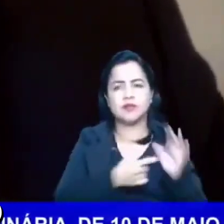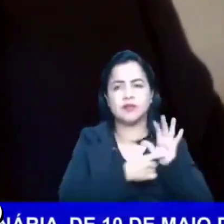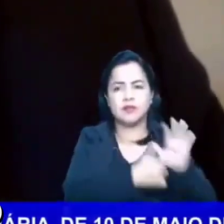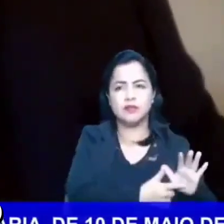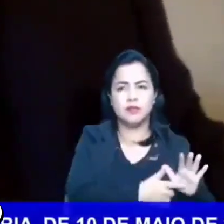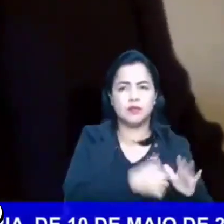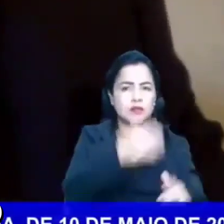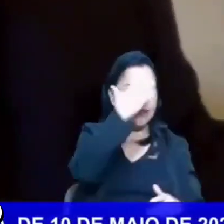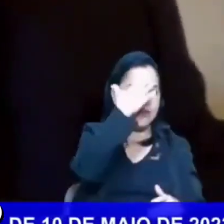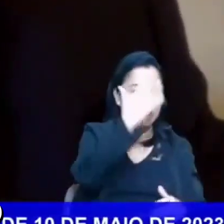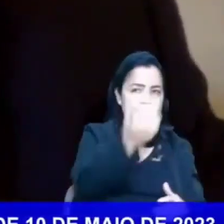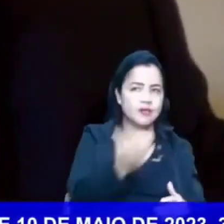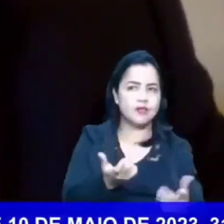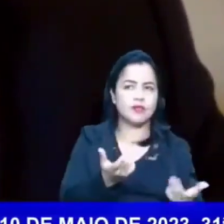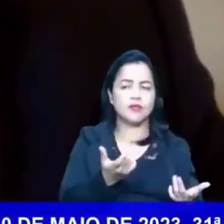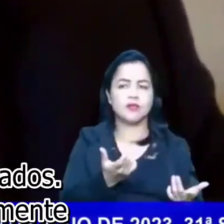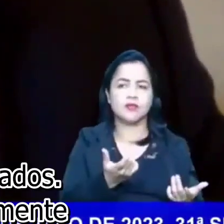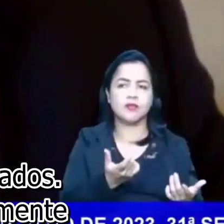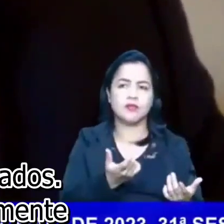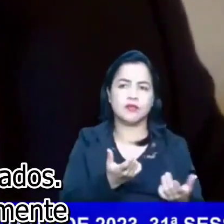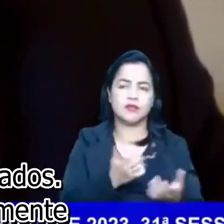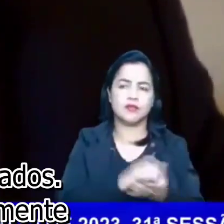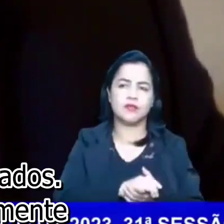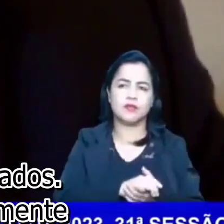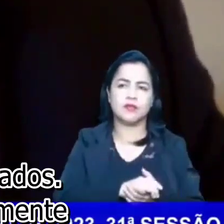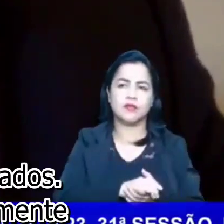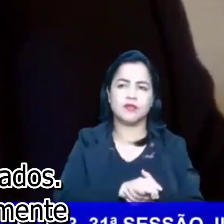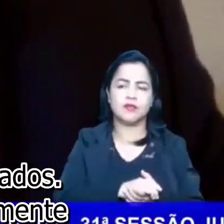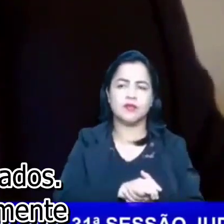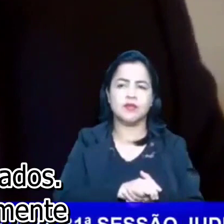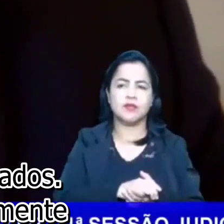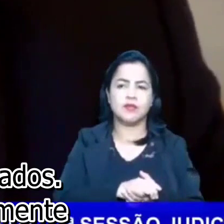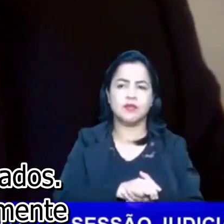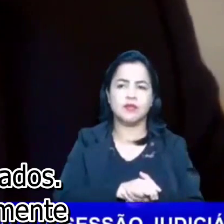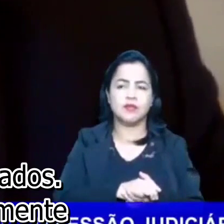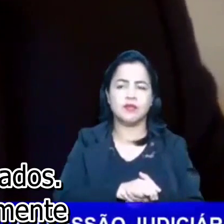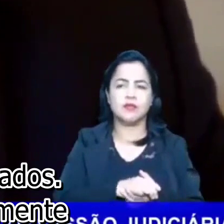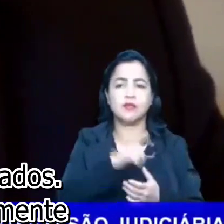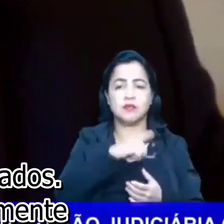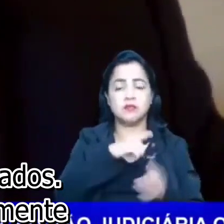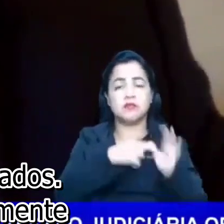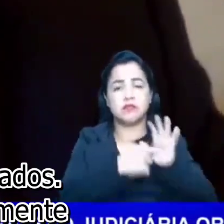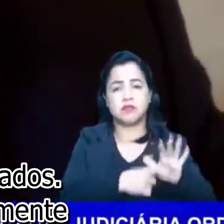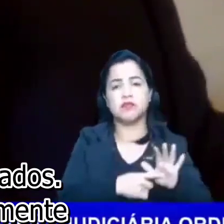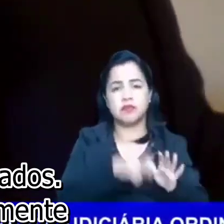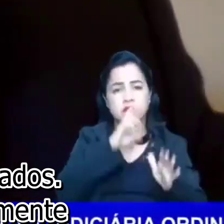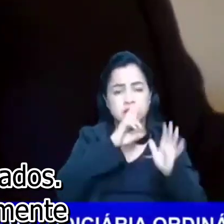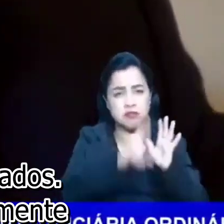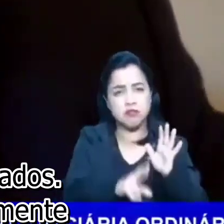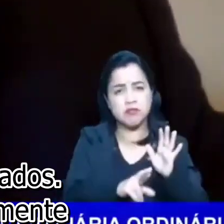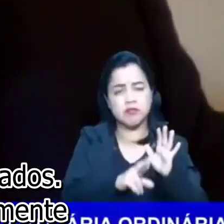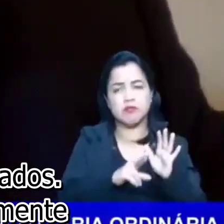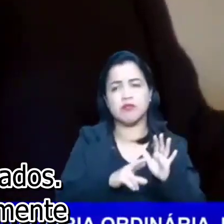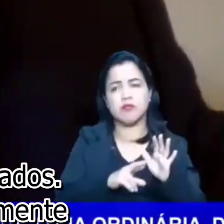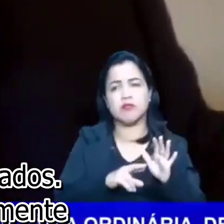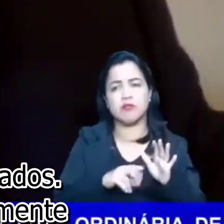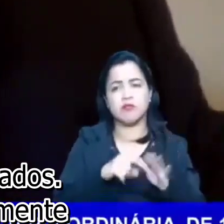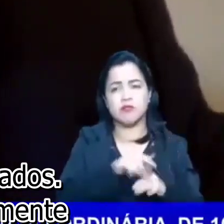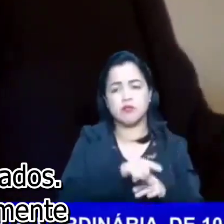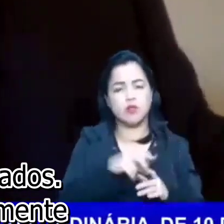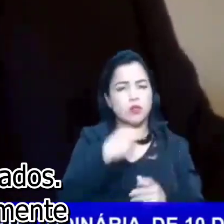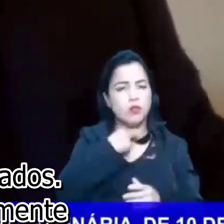mostrado sucesso e, vamos dizer assim, e demonstrado resultados. Não há